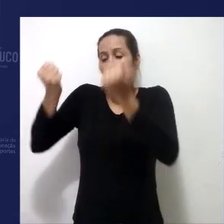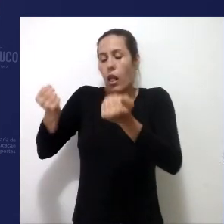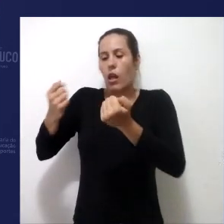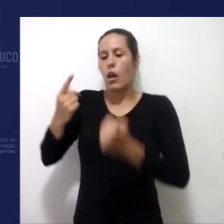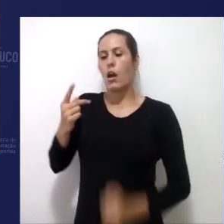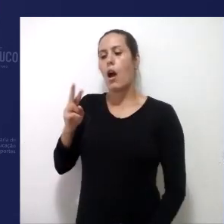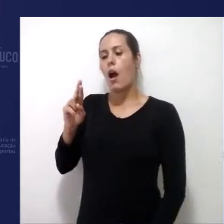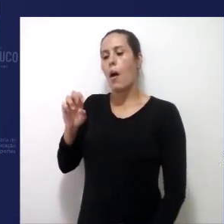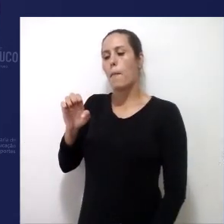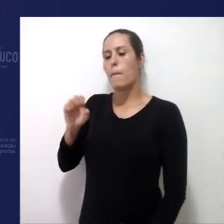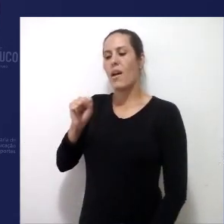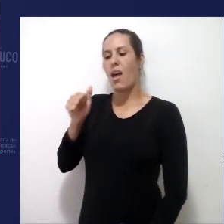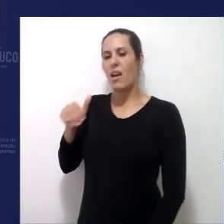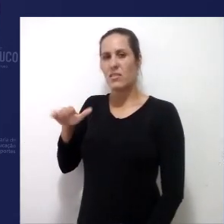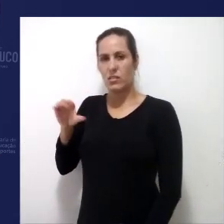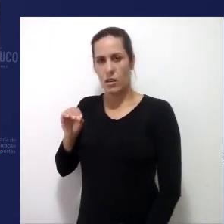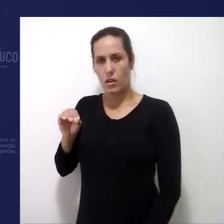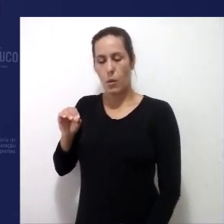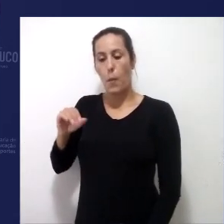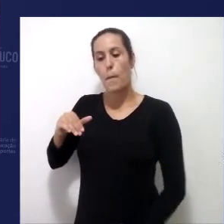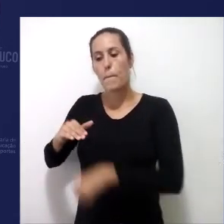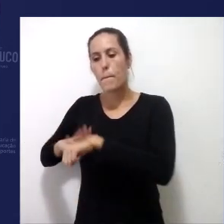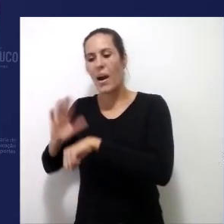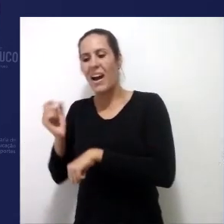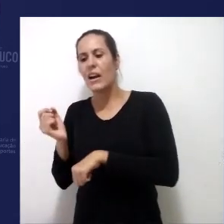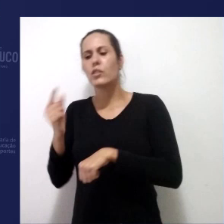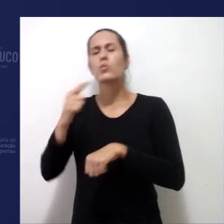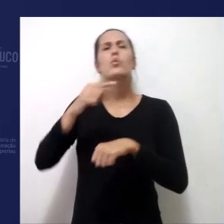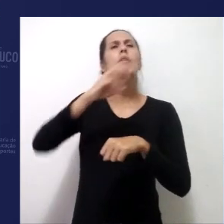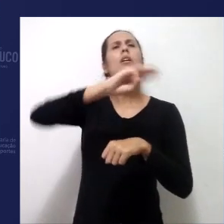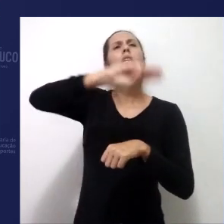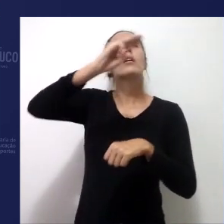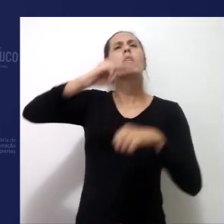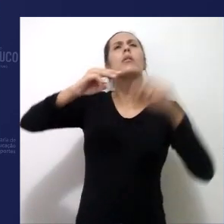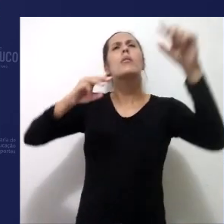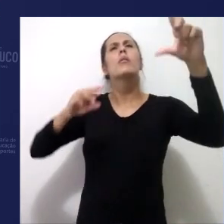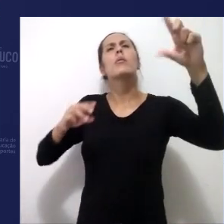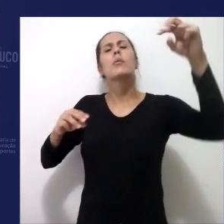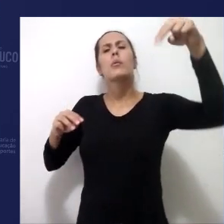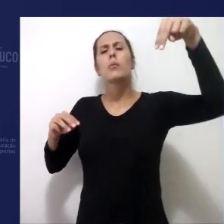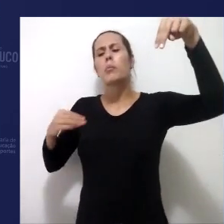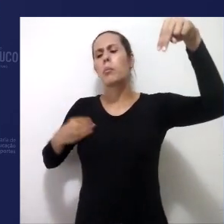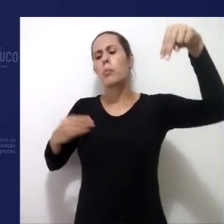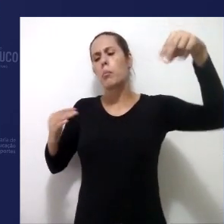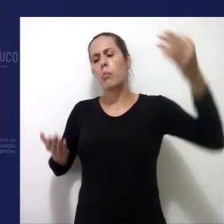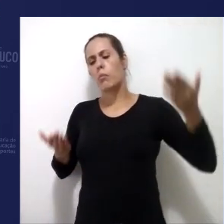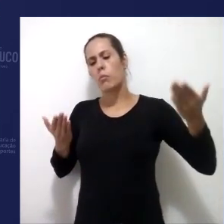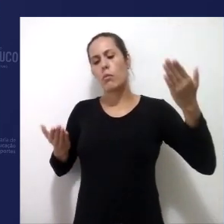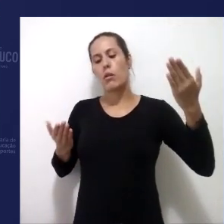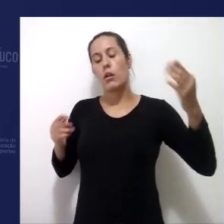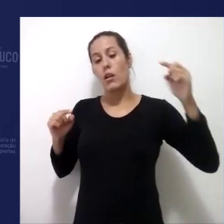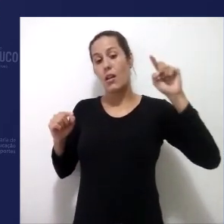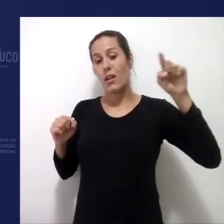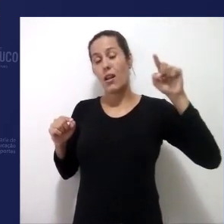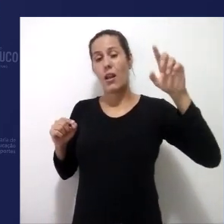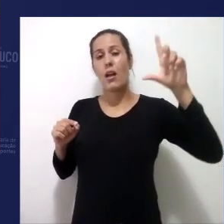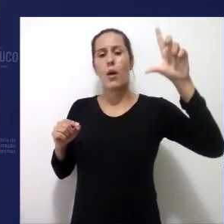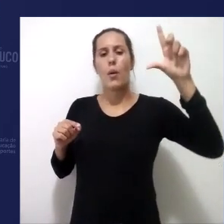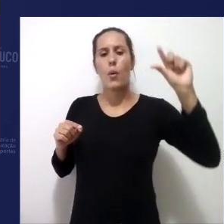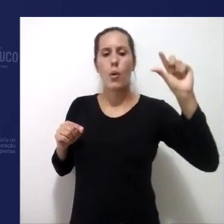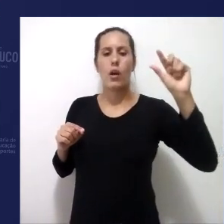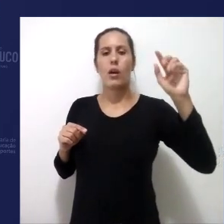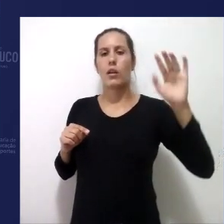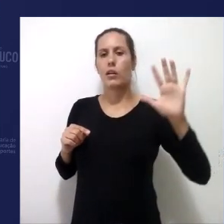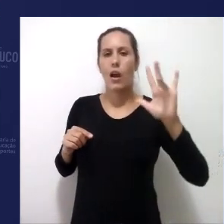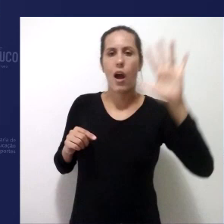maior, portanto vai ter uma pressão maior sobre essa pessoa. Mas uma pessoa que se encontra lá no topo da montanha,